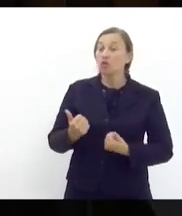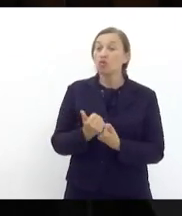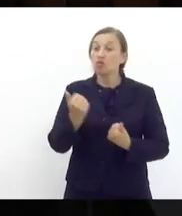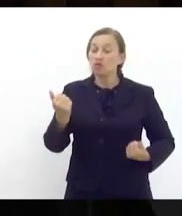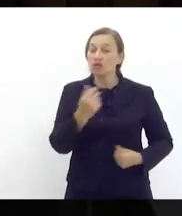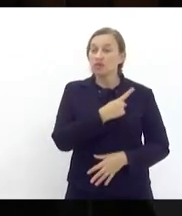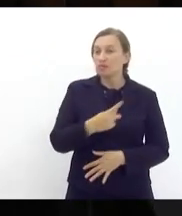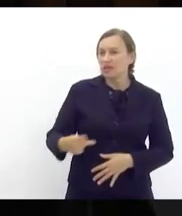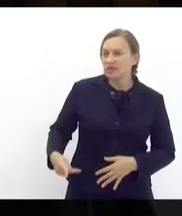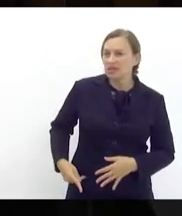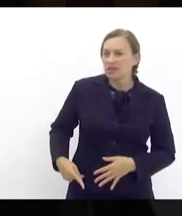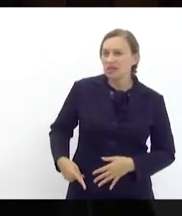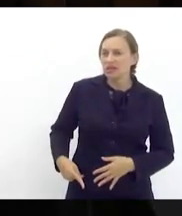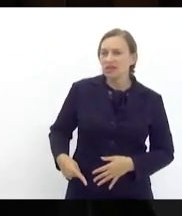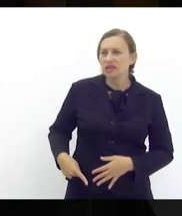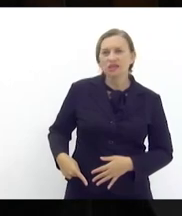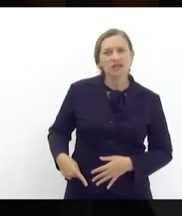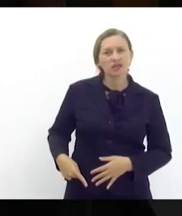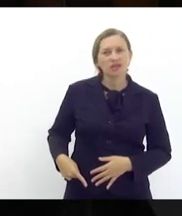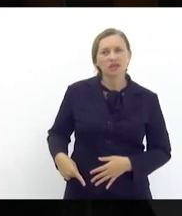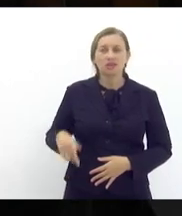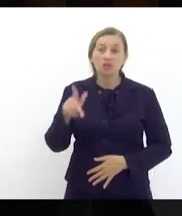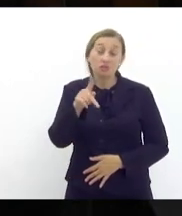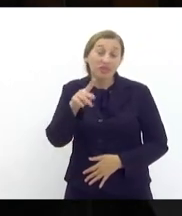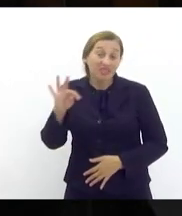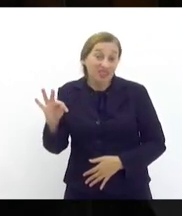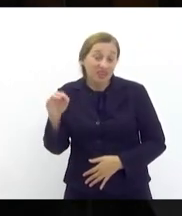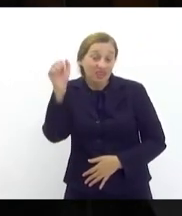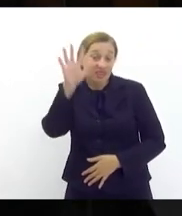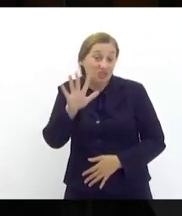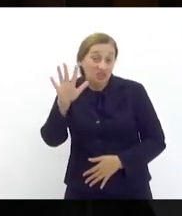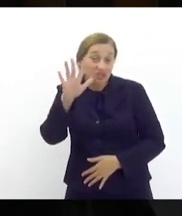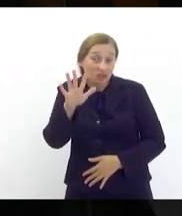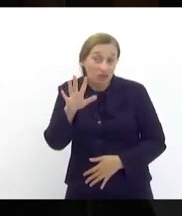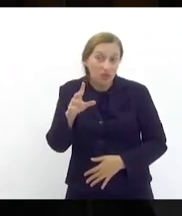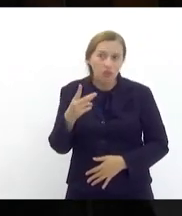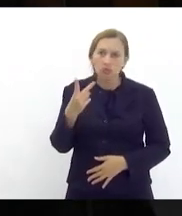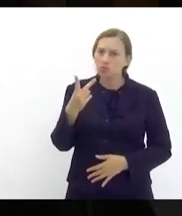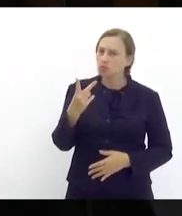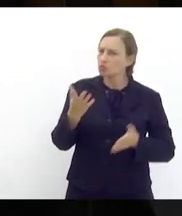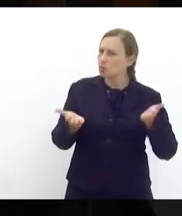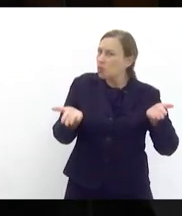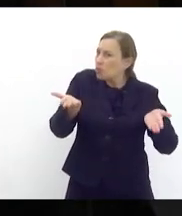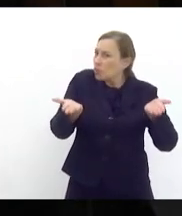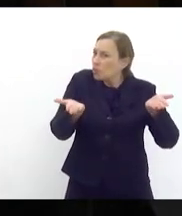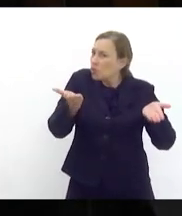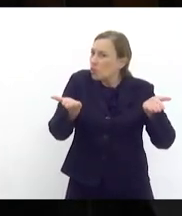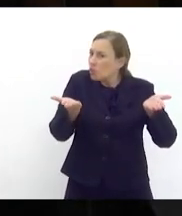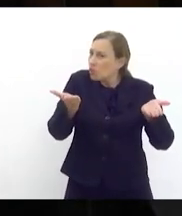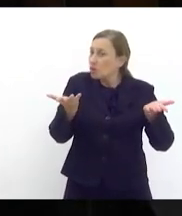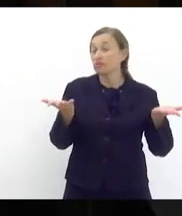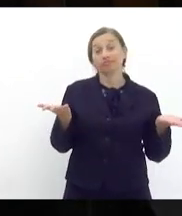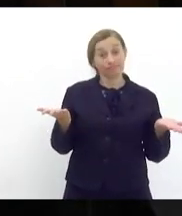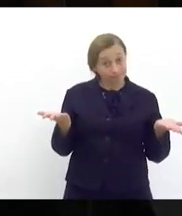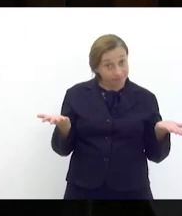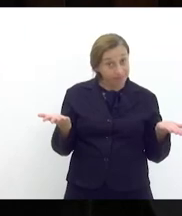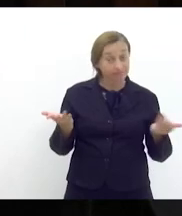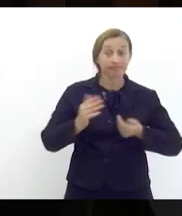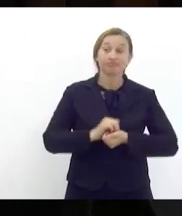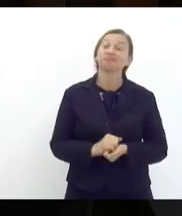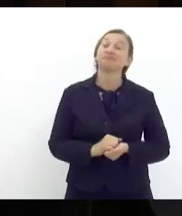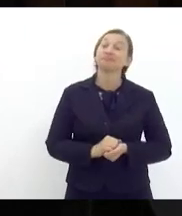nacional do PT. Dois pesos, duas medidas.